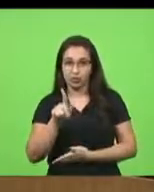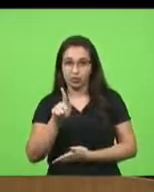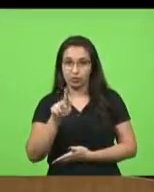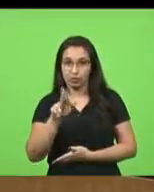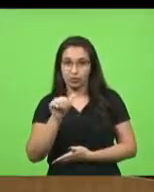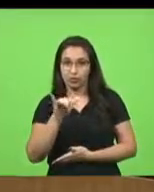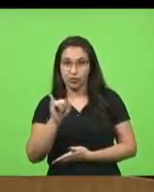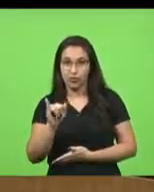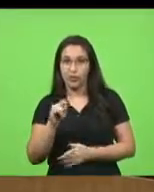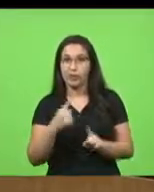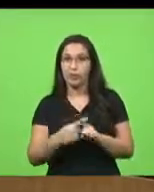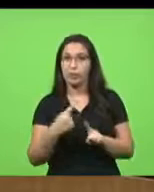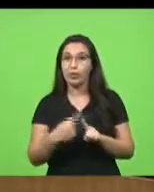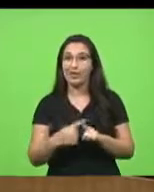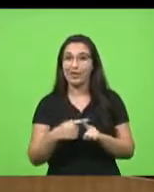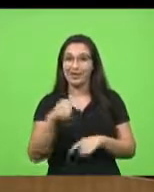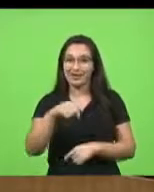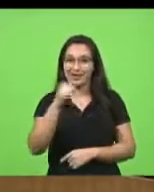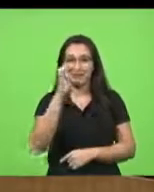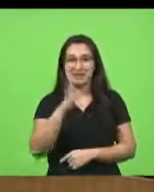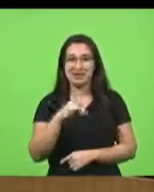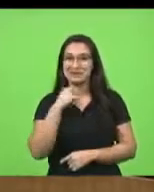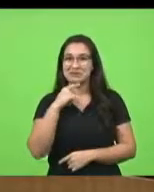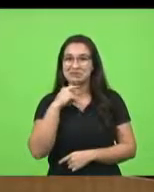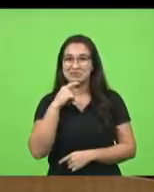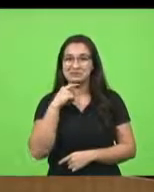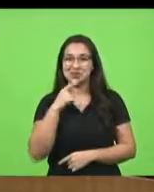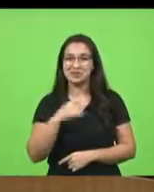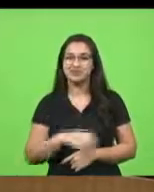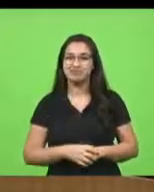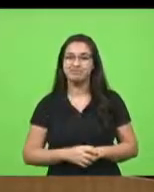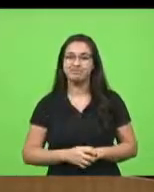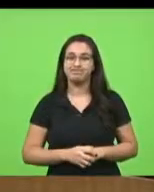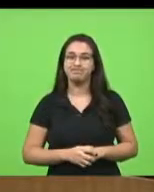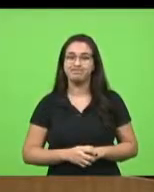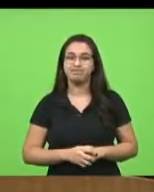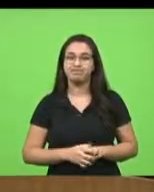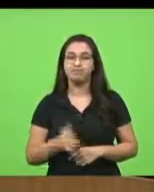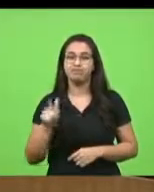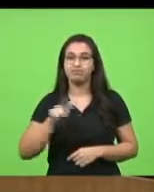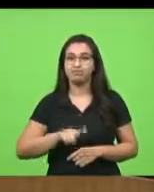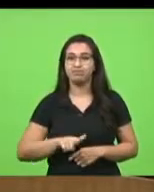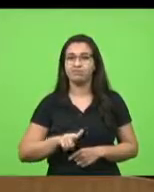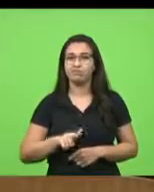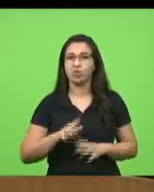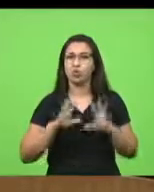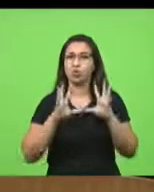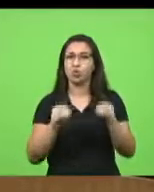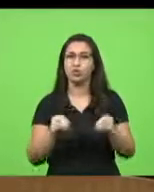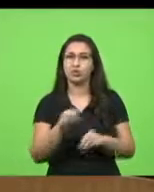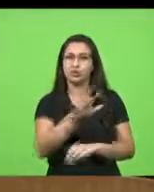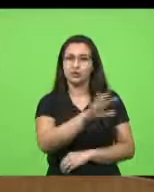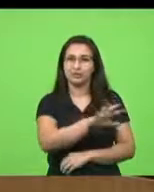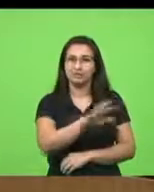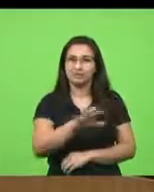conta. Nós vivemos, portanto, um momento gravíssimo, todas as regiões pedindo